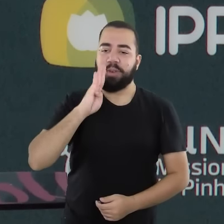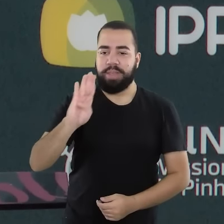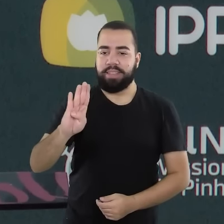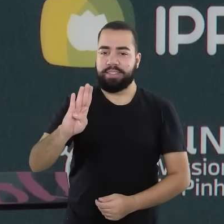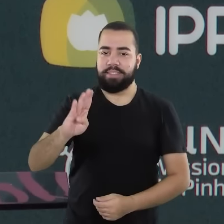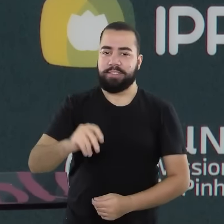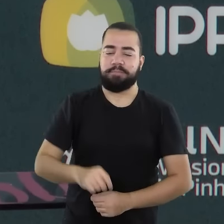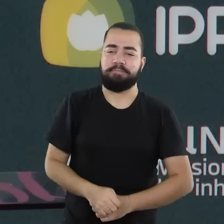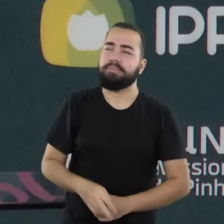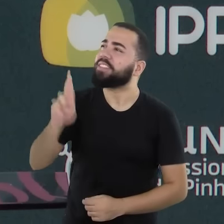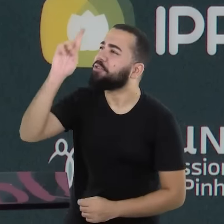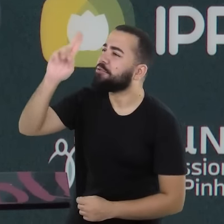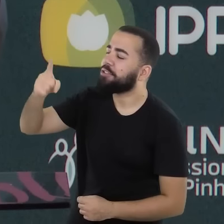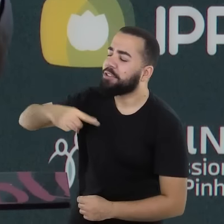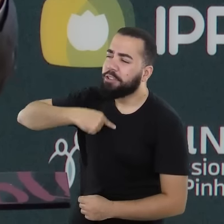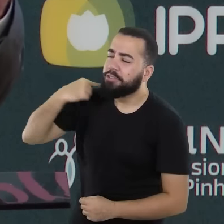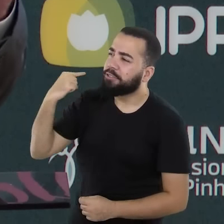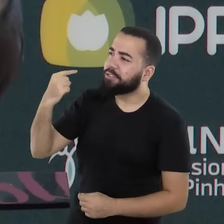Nós